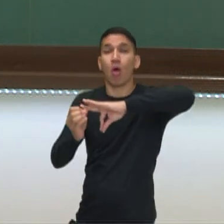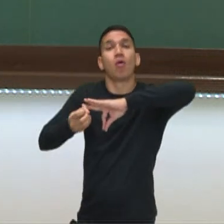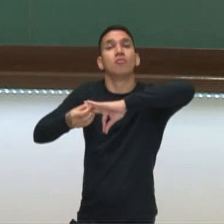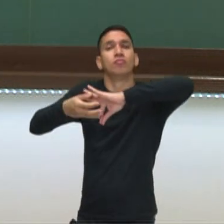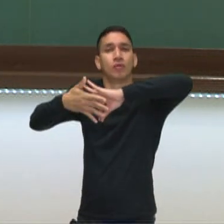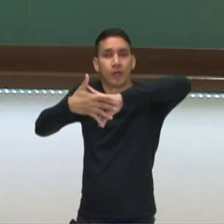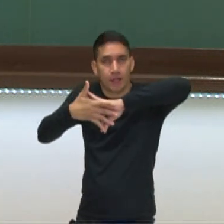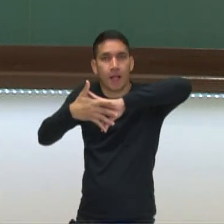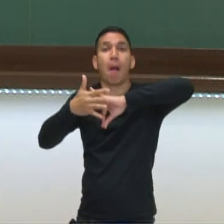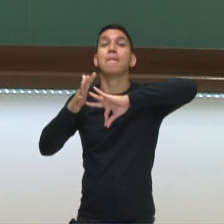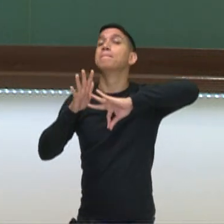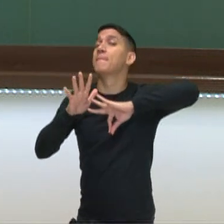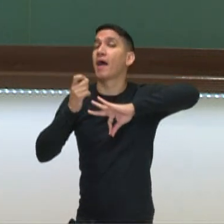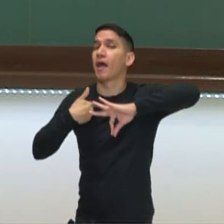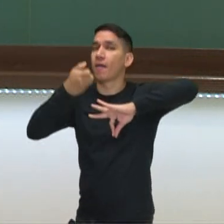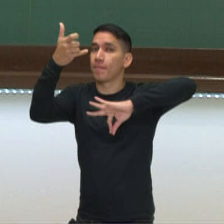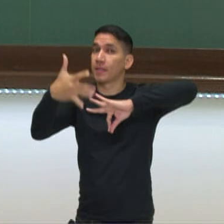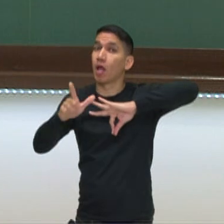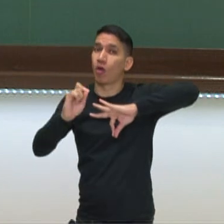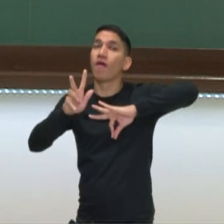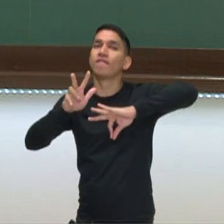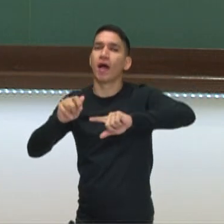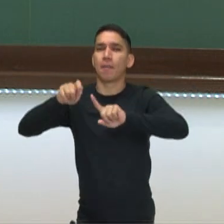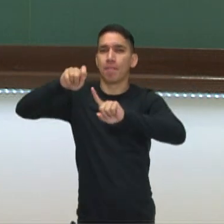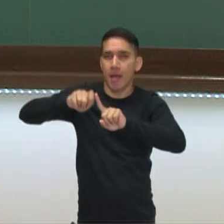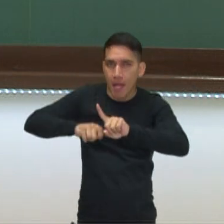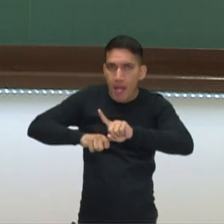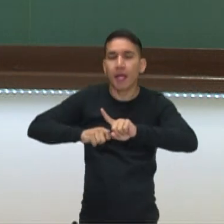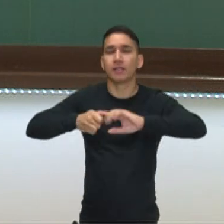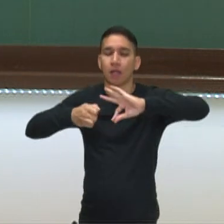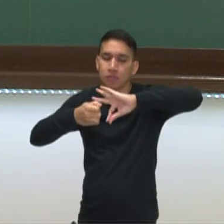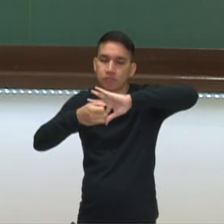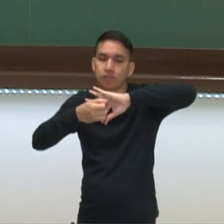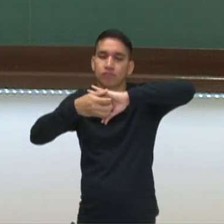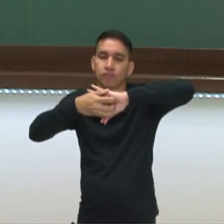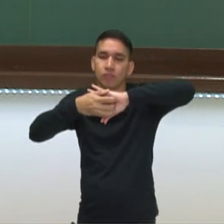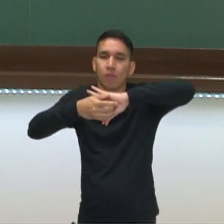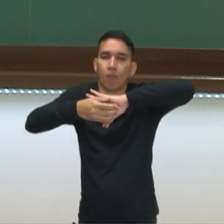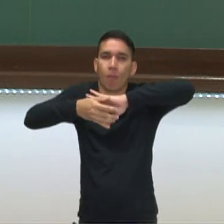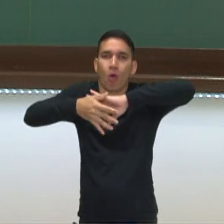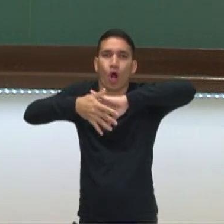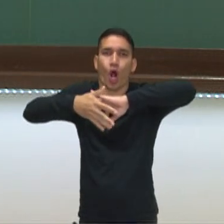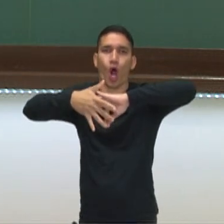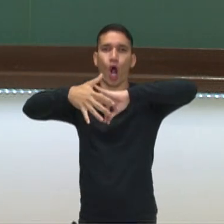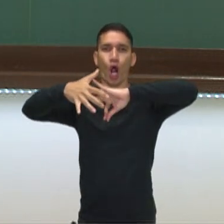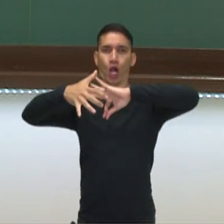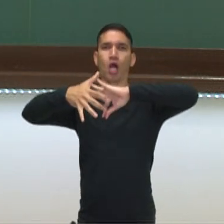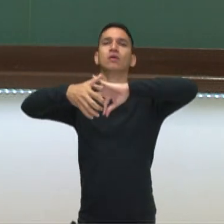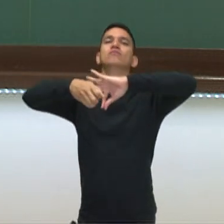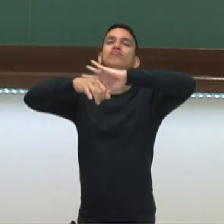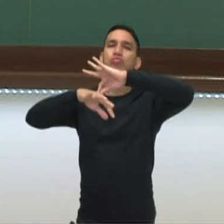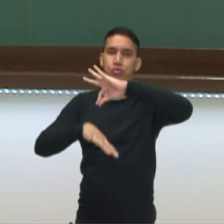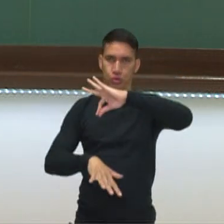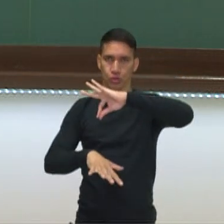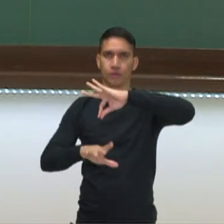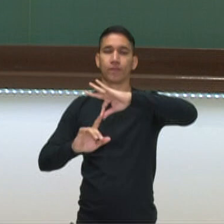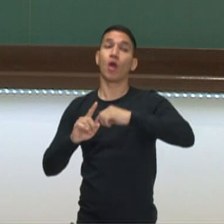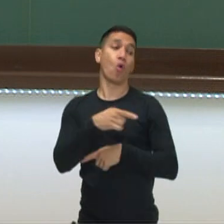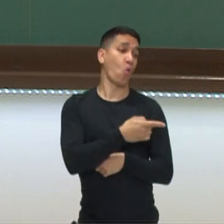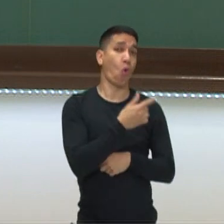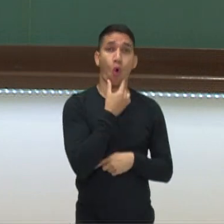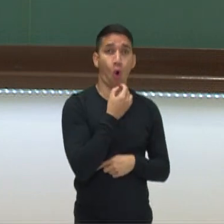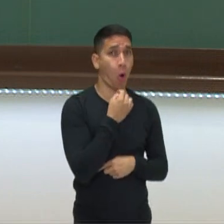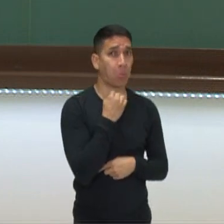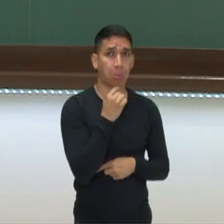ovários. Só que, como eu disse, eles vão mensalmente amadurecendo para que a gente possa liberá-los. O homem não.